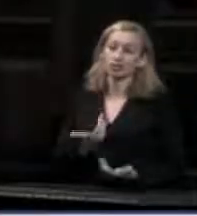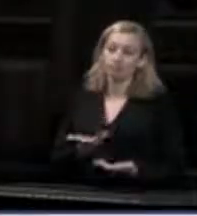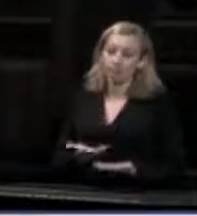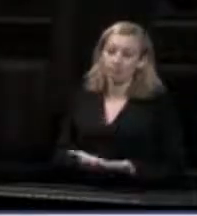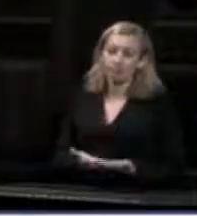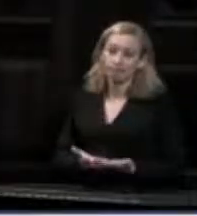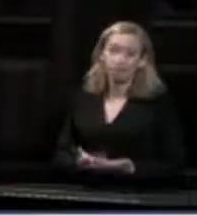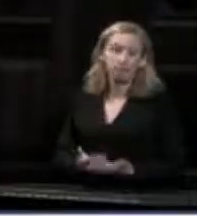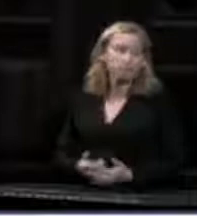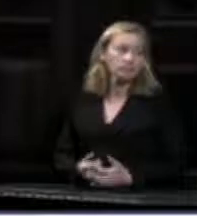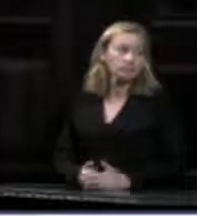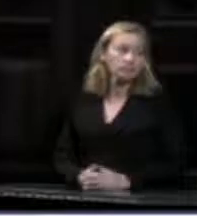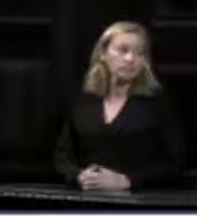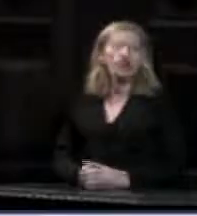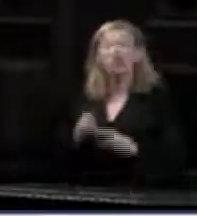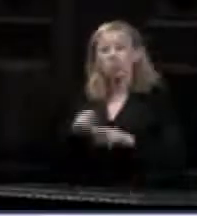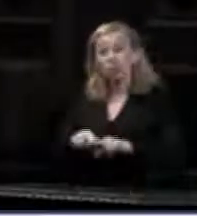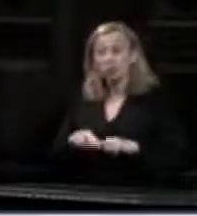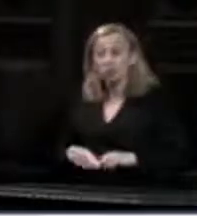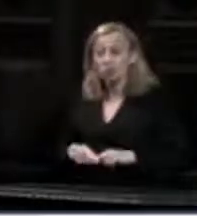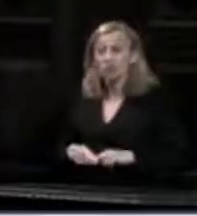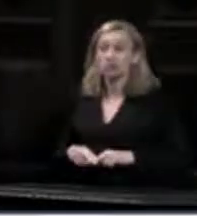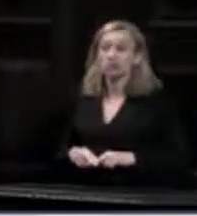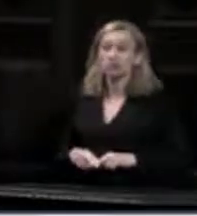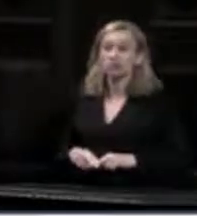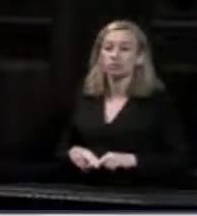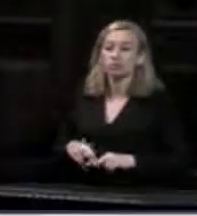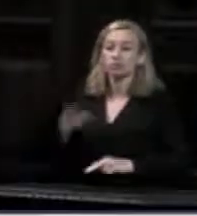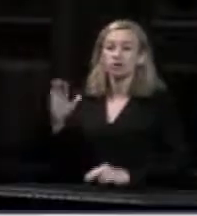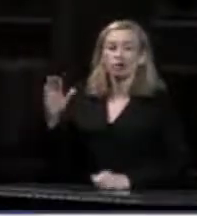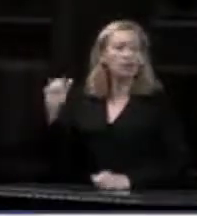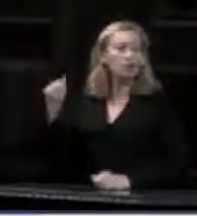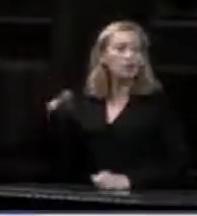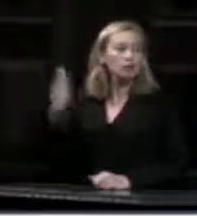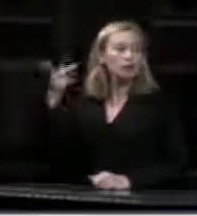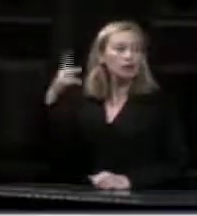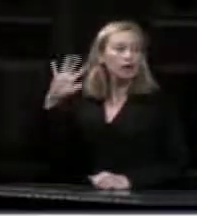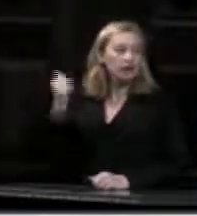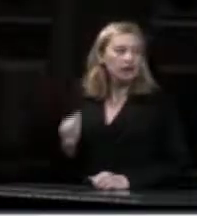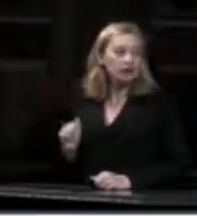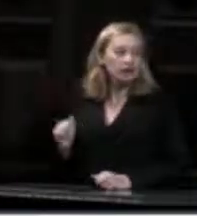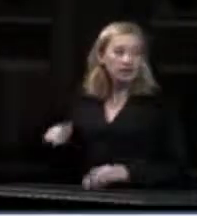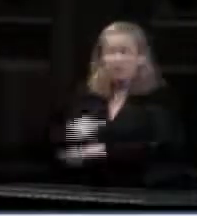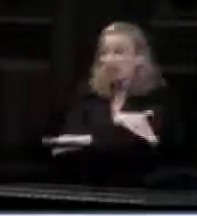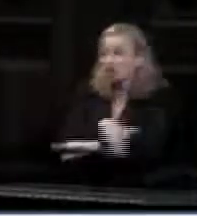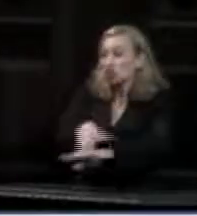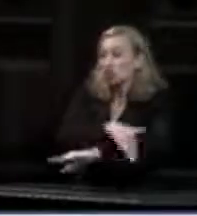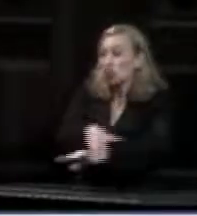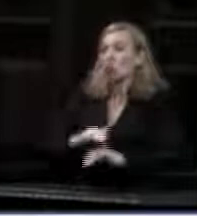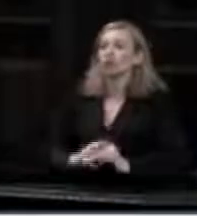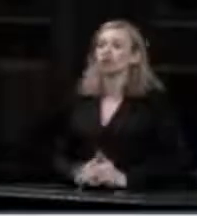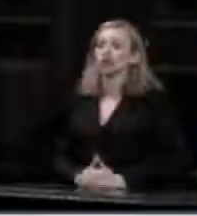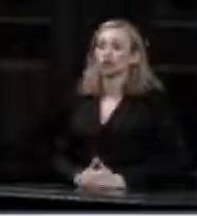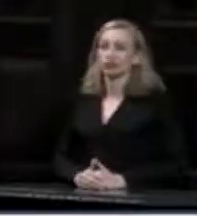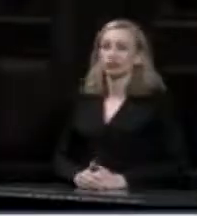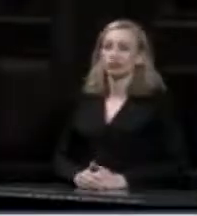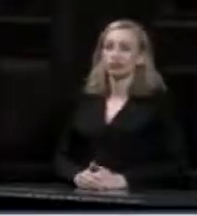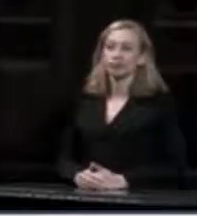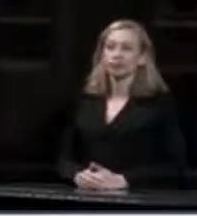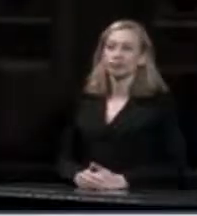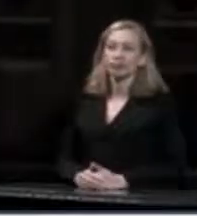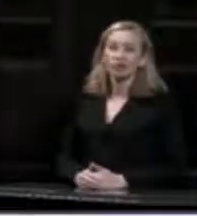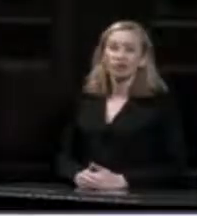por isso essa campanha nas ruas campanha proporcional é tão